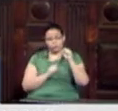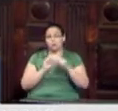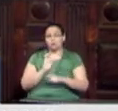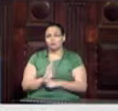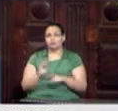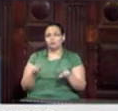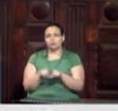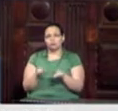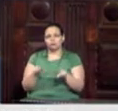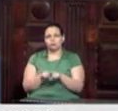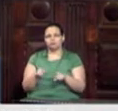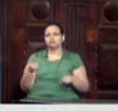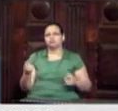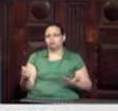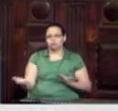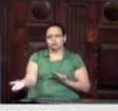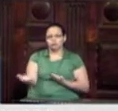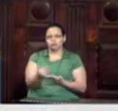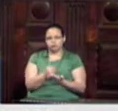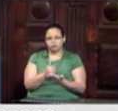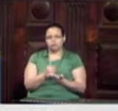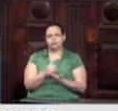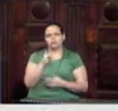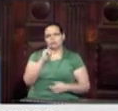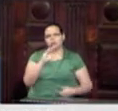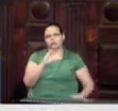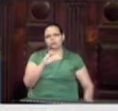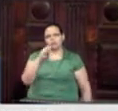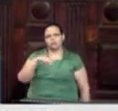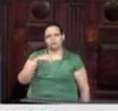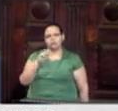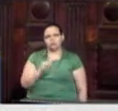ajudando também o recolhimento do ICMS